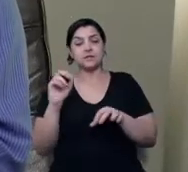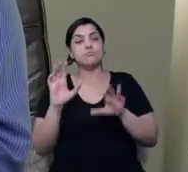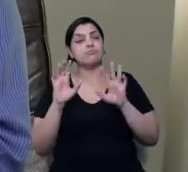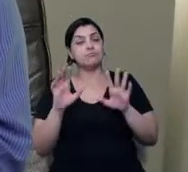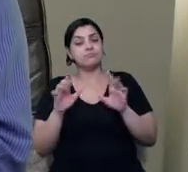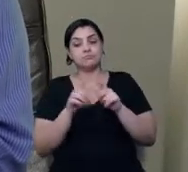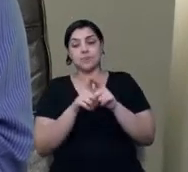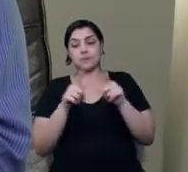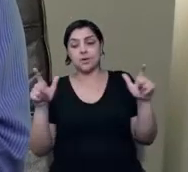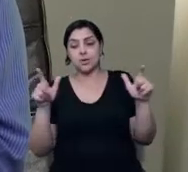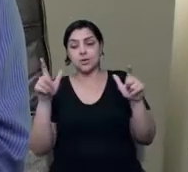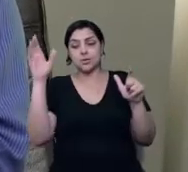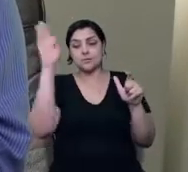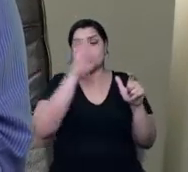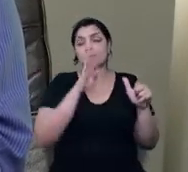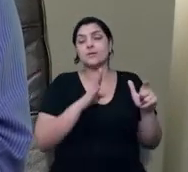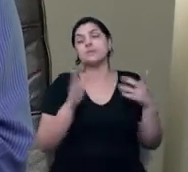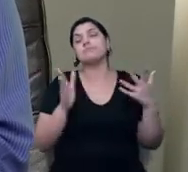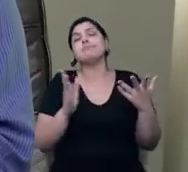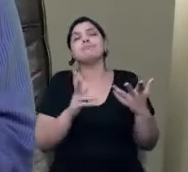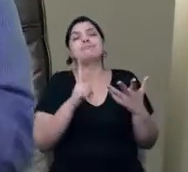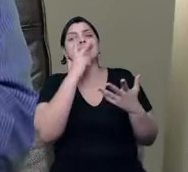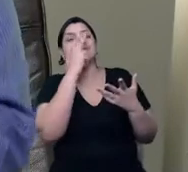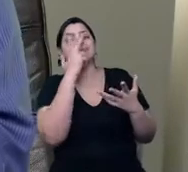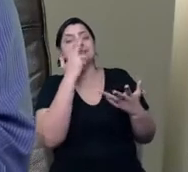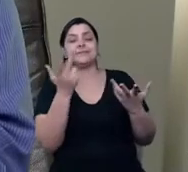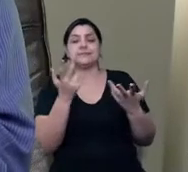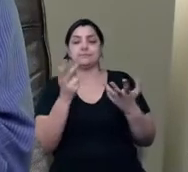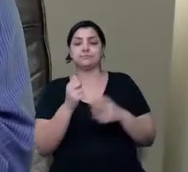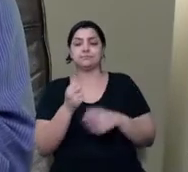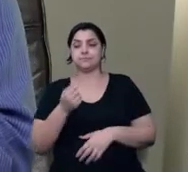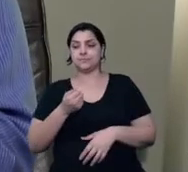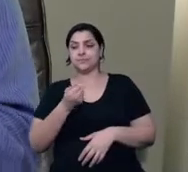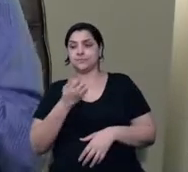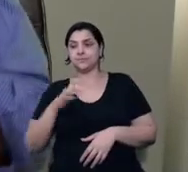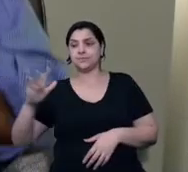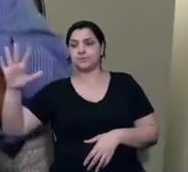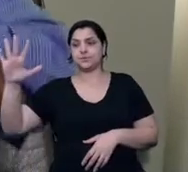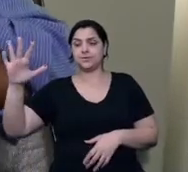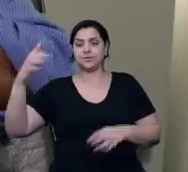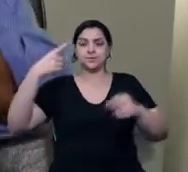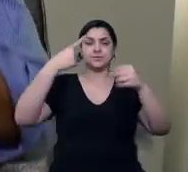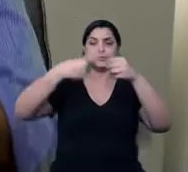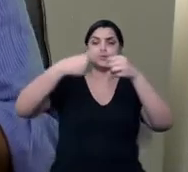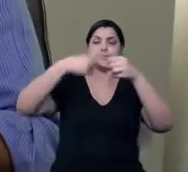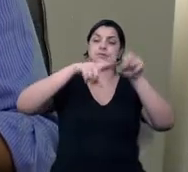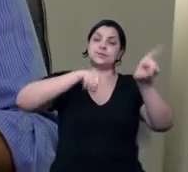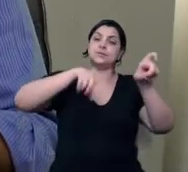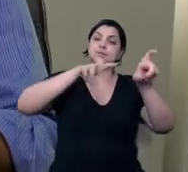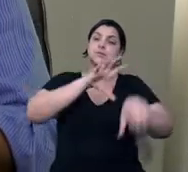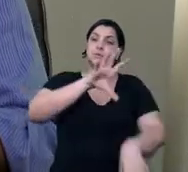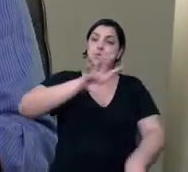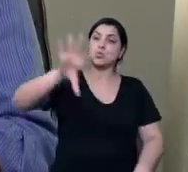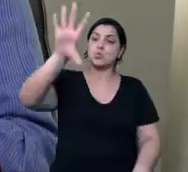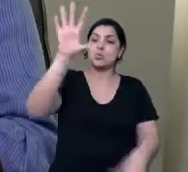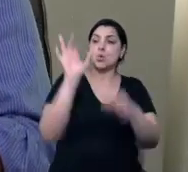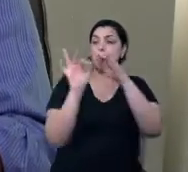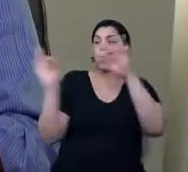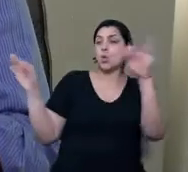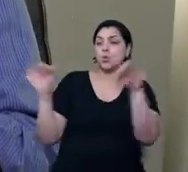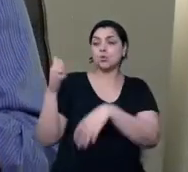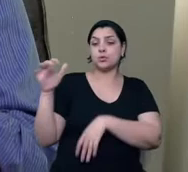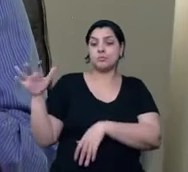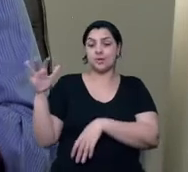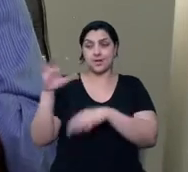Brasil era, o Brasil era compreendido entre um litoral e um sertão, né? Aí o sertão é tudo aquilo que fica longe do litoral, tudo aquilo que está